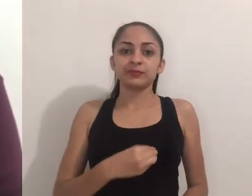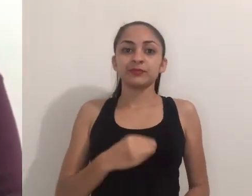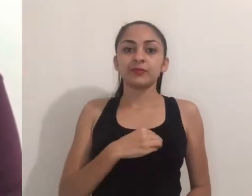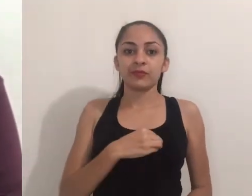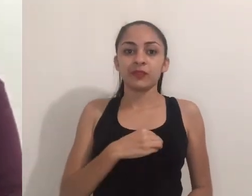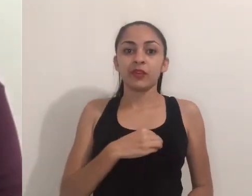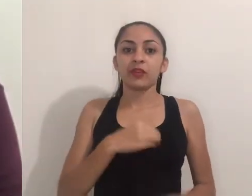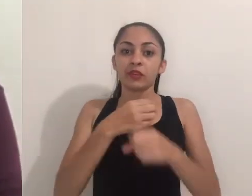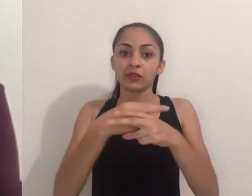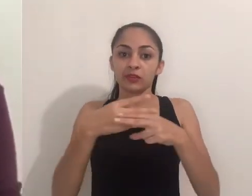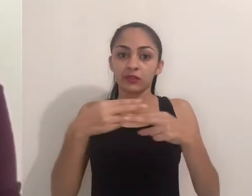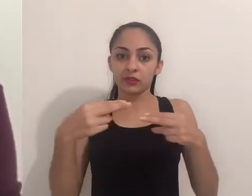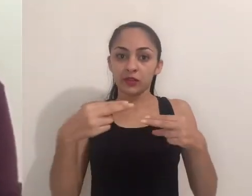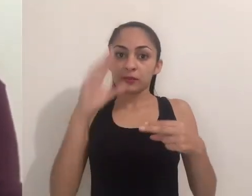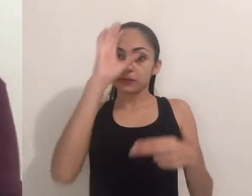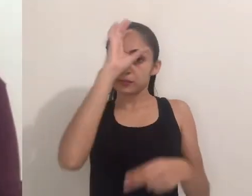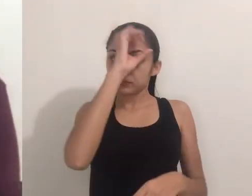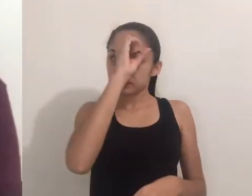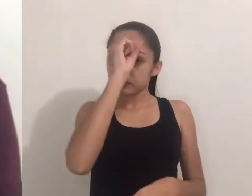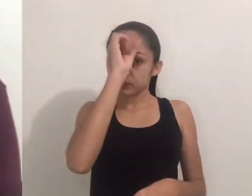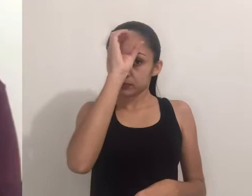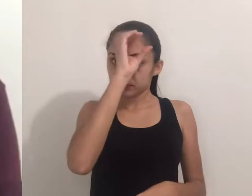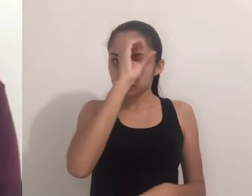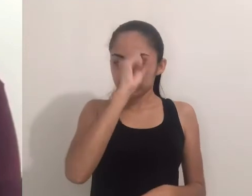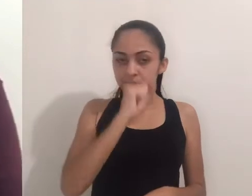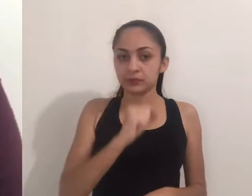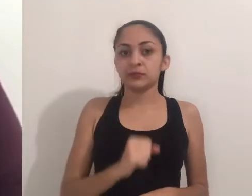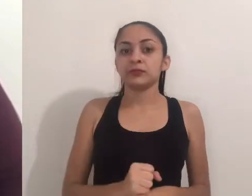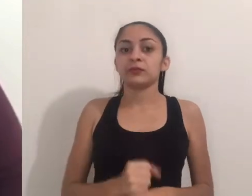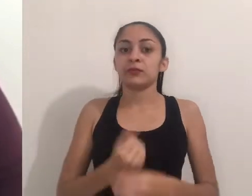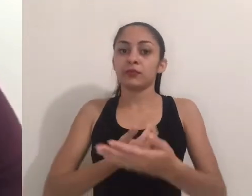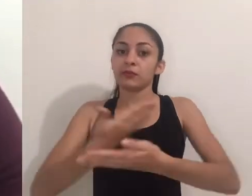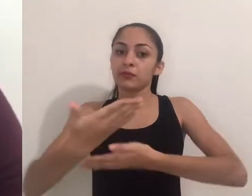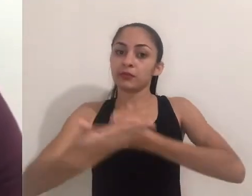vidas e é sobre isso que nós estaremos compartilhando hoje.